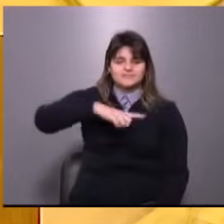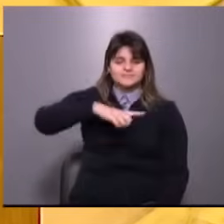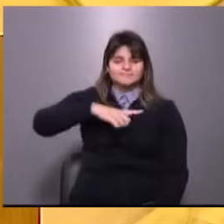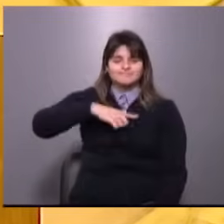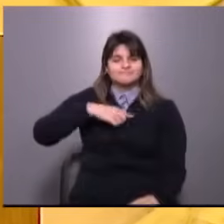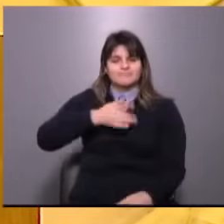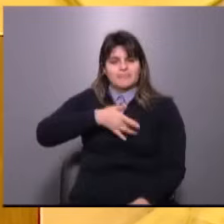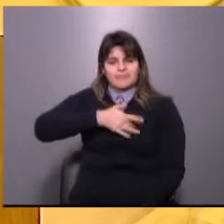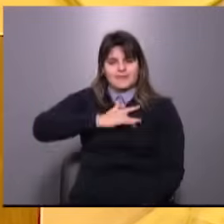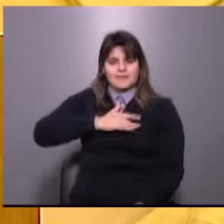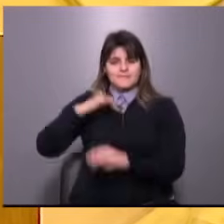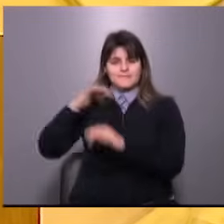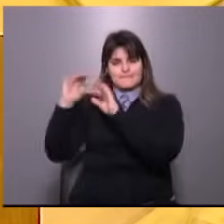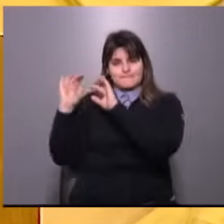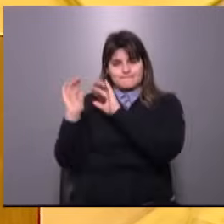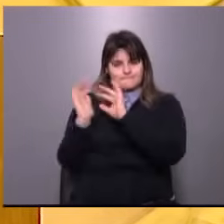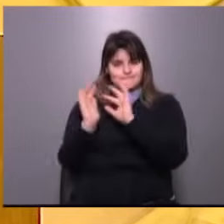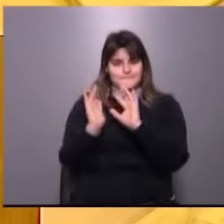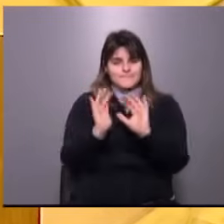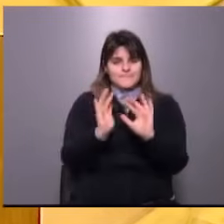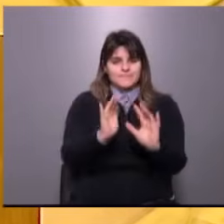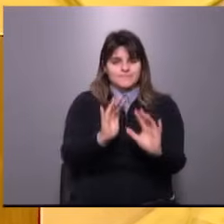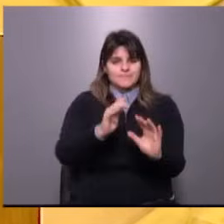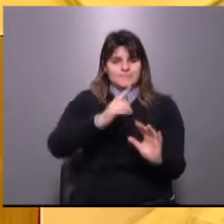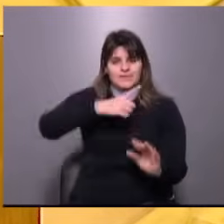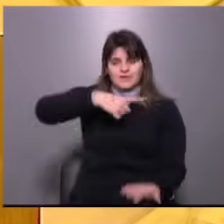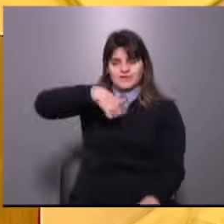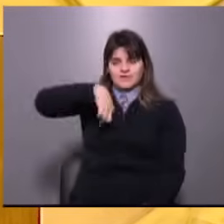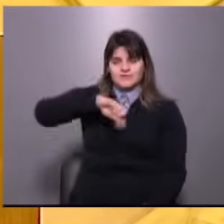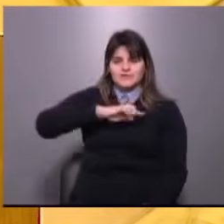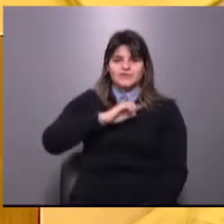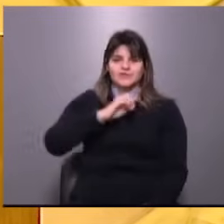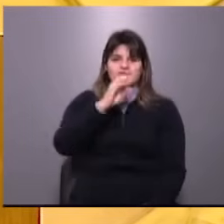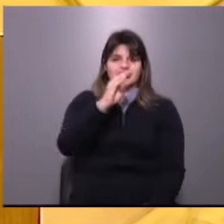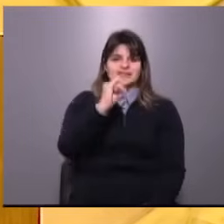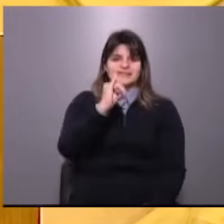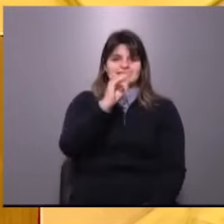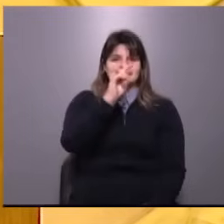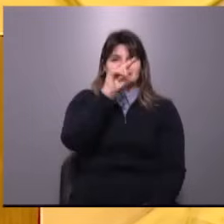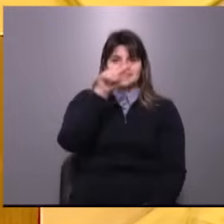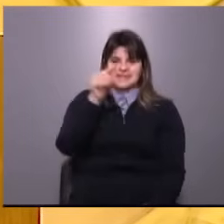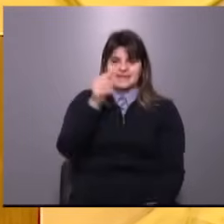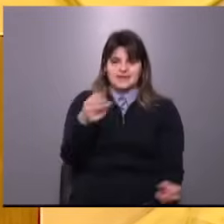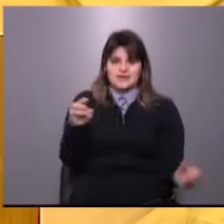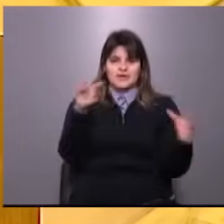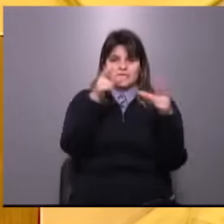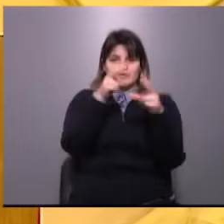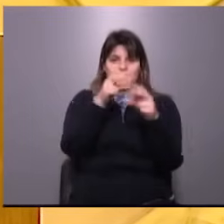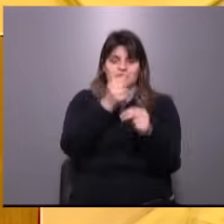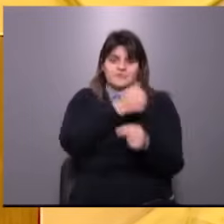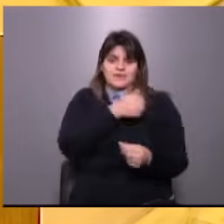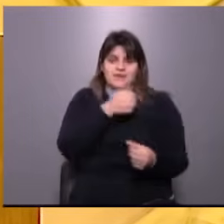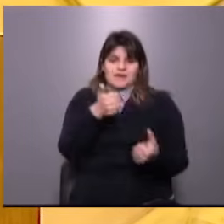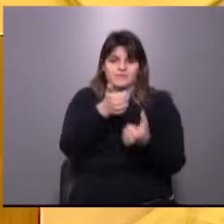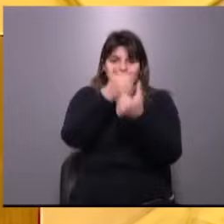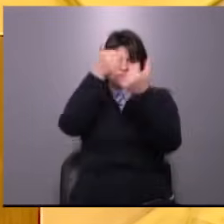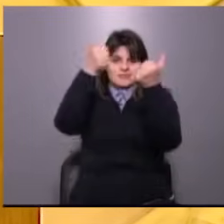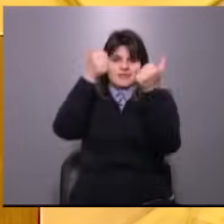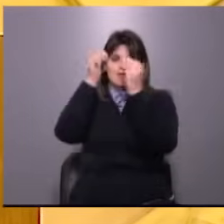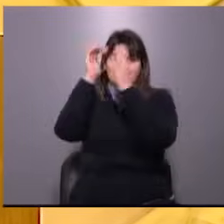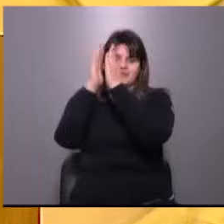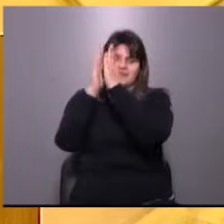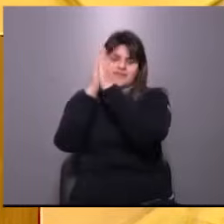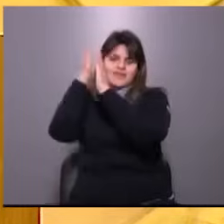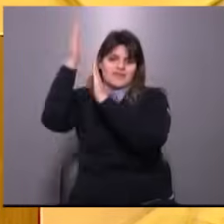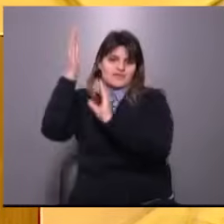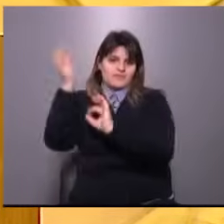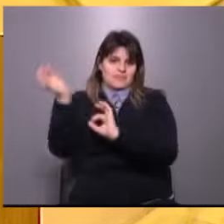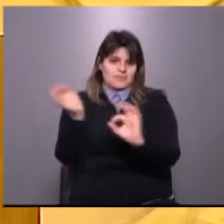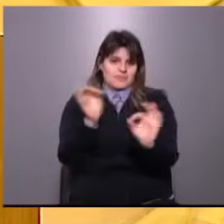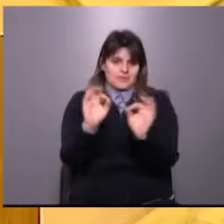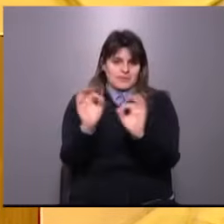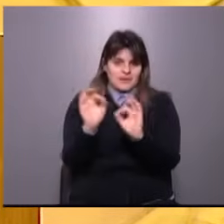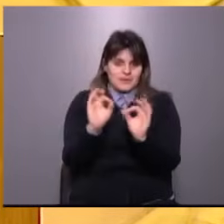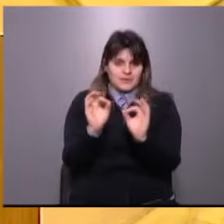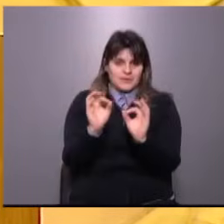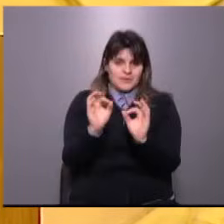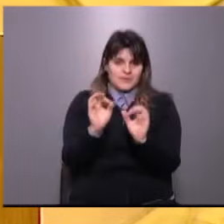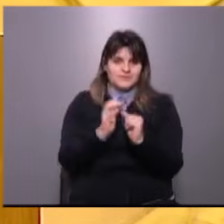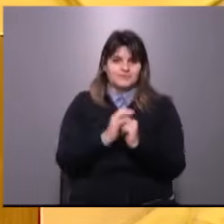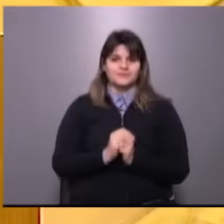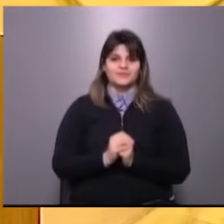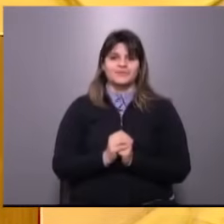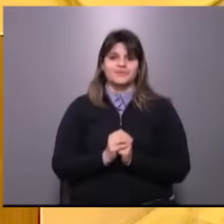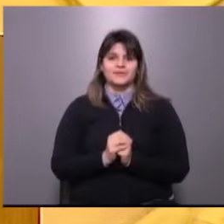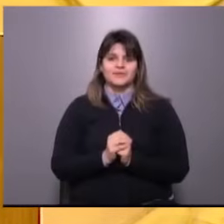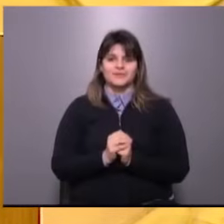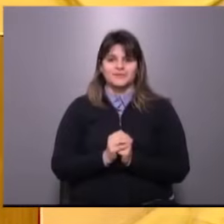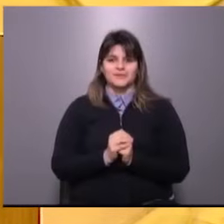se alegra por sermos essa nova Sião, cidade adornada pelo seu